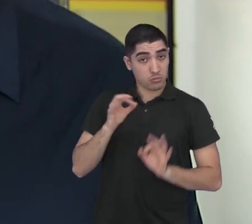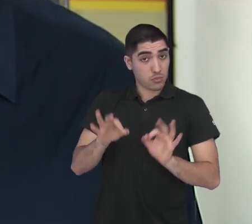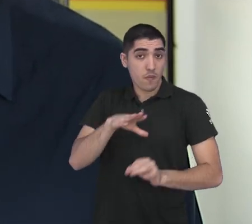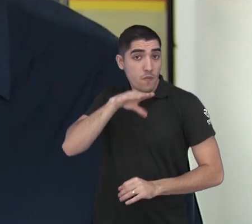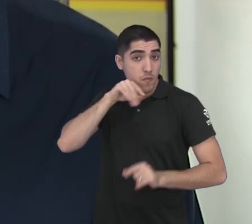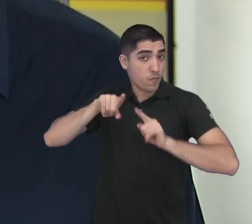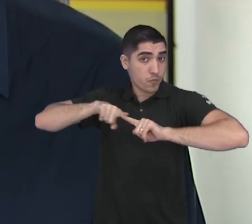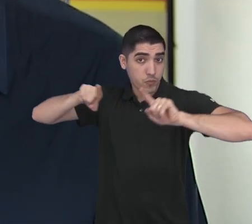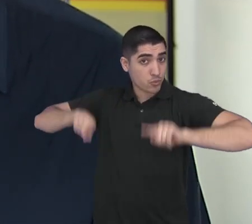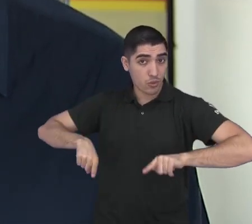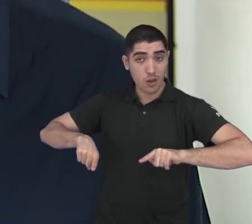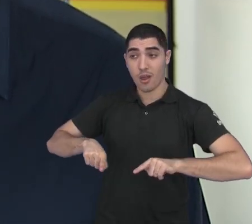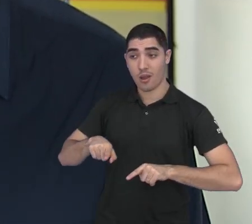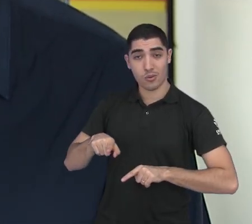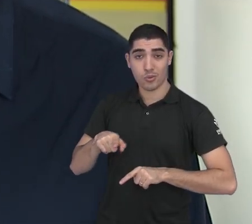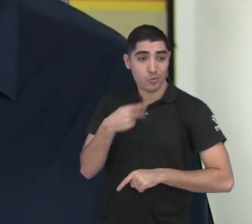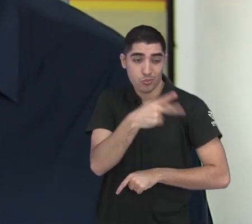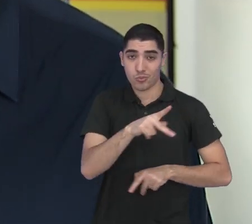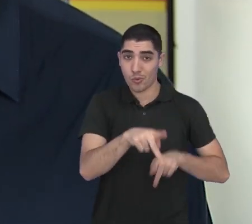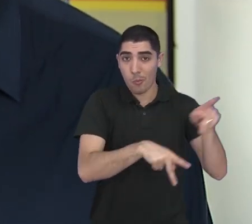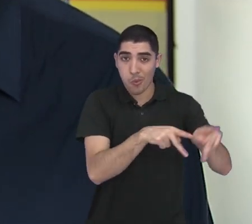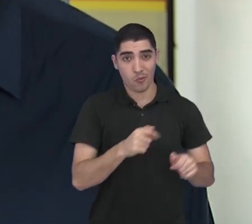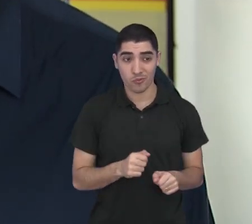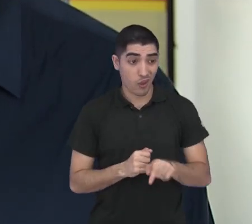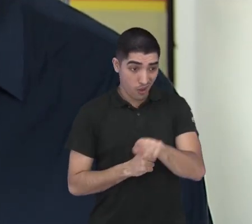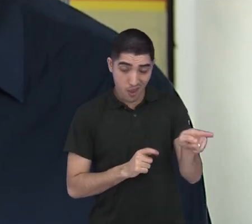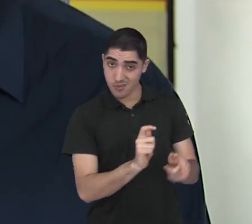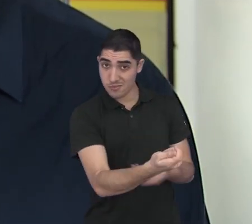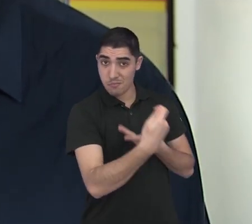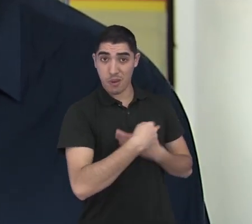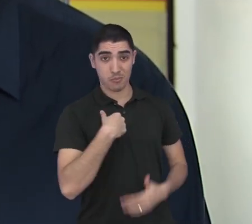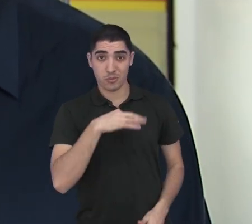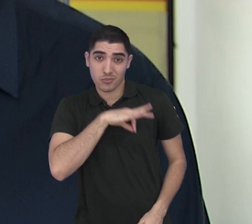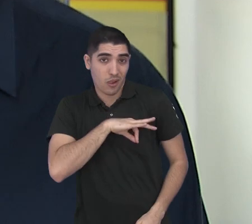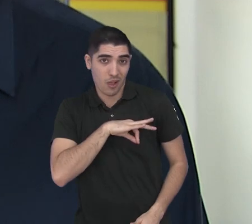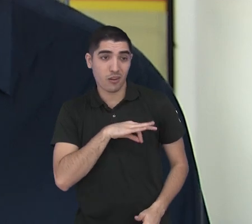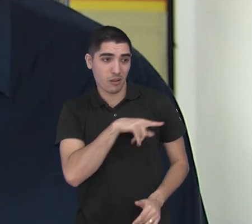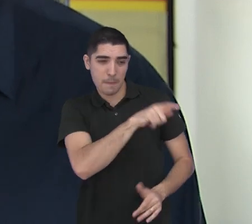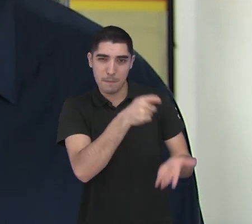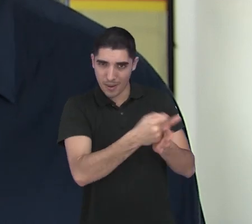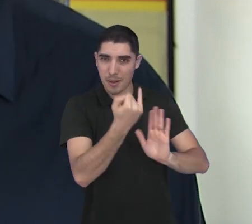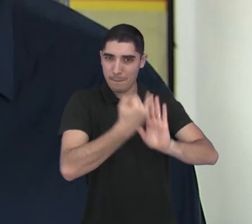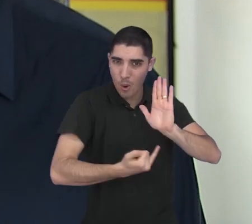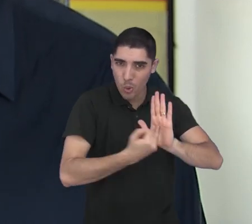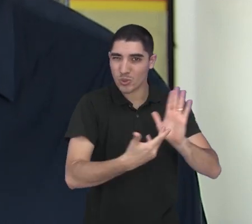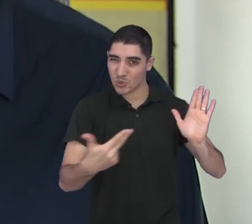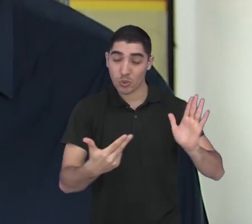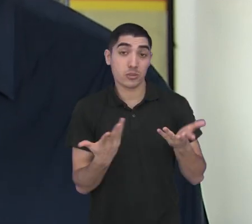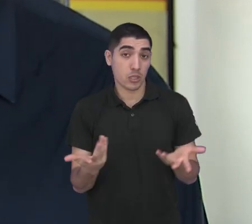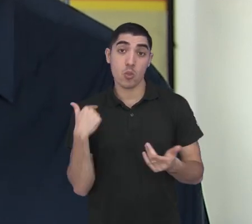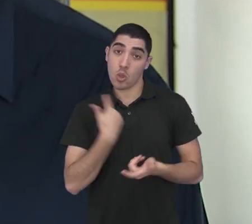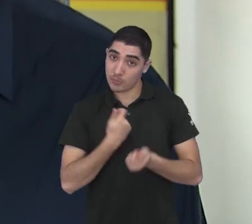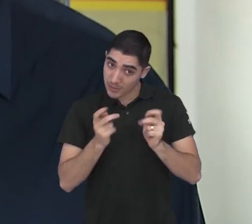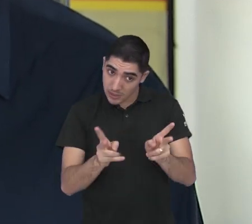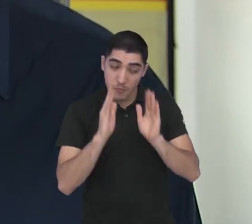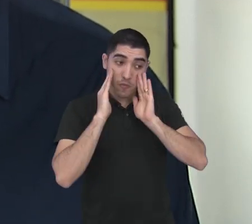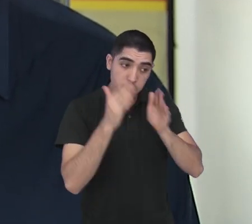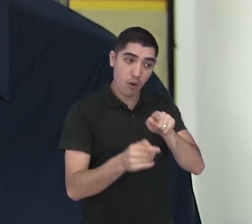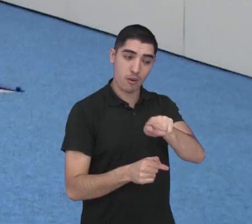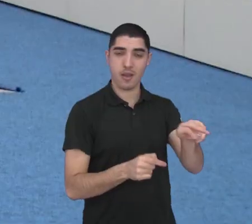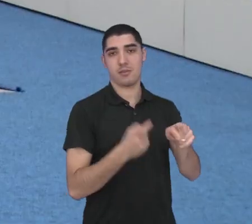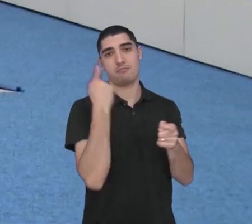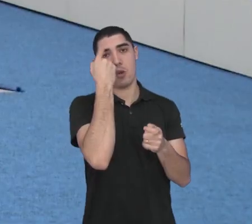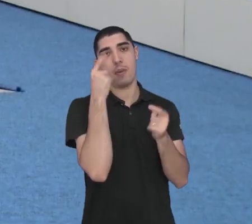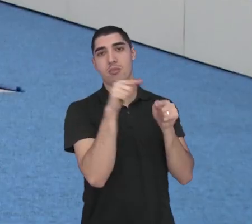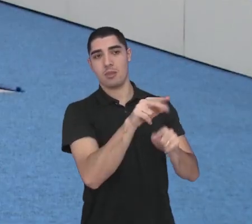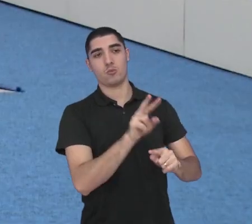somos funcionários públicos. Quem paga o nosso salário é a população, são os impostos. Então, a gente trabalha para a população, então a gente tem que ouvir a população.